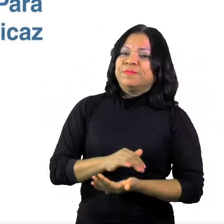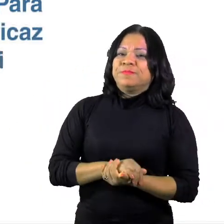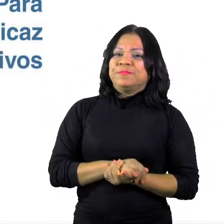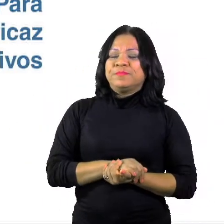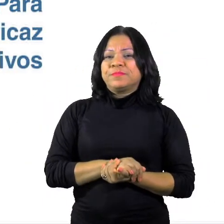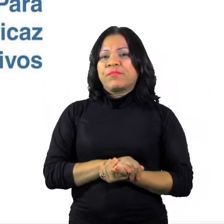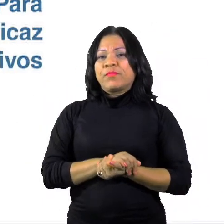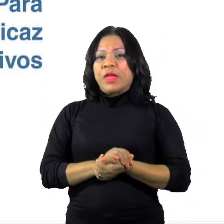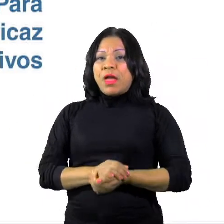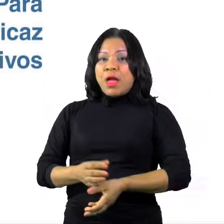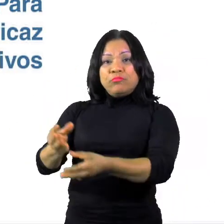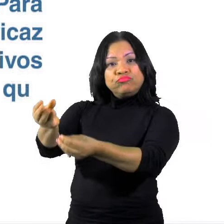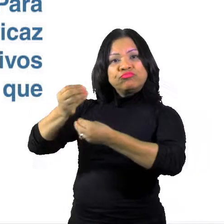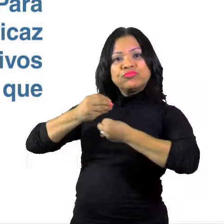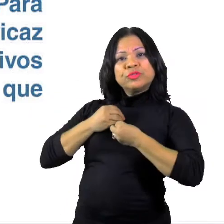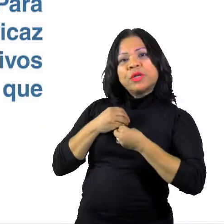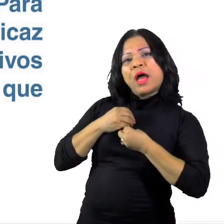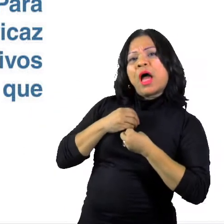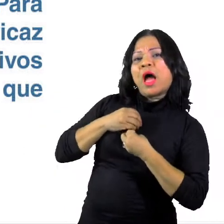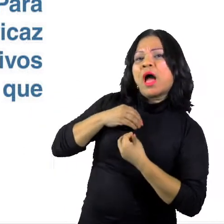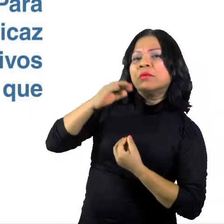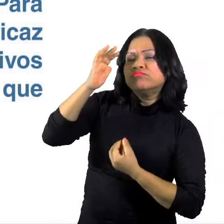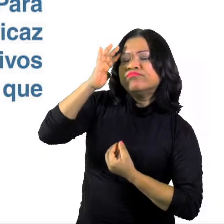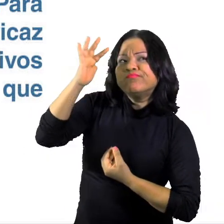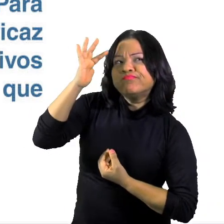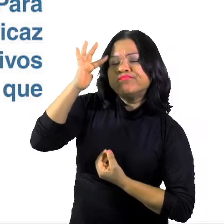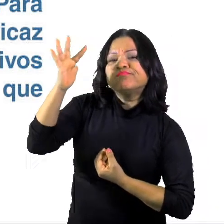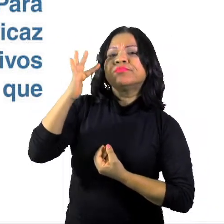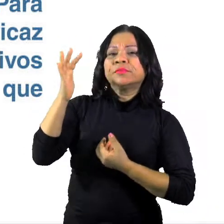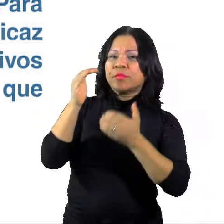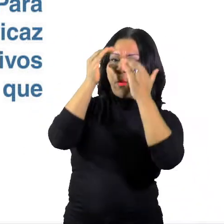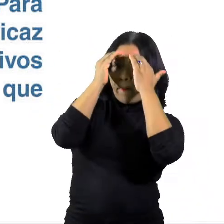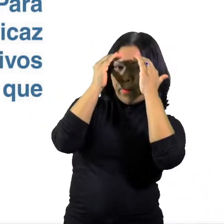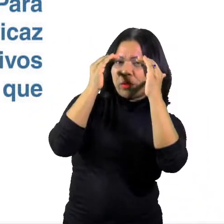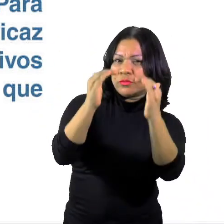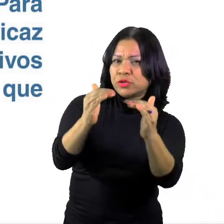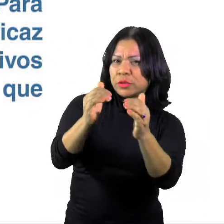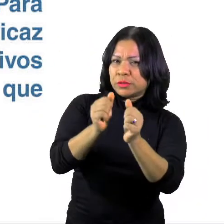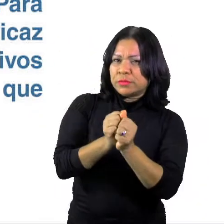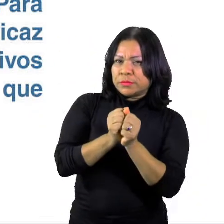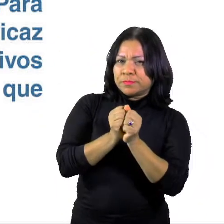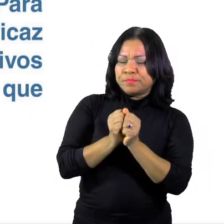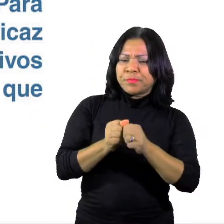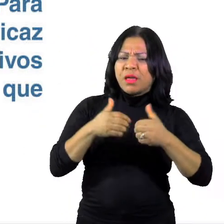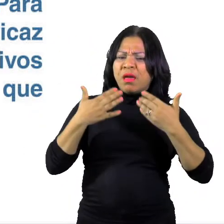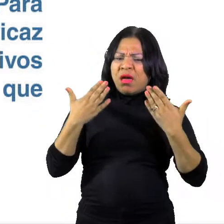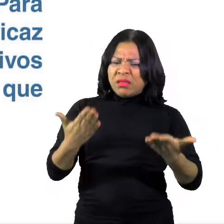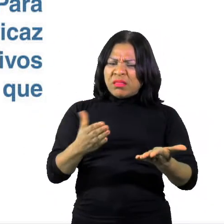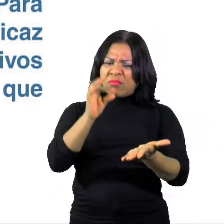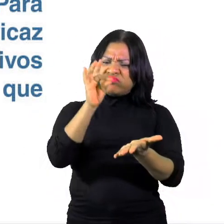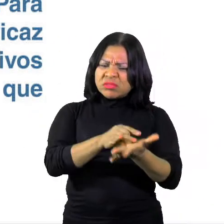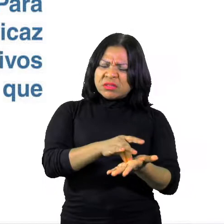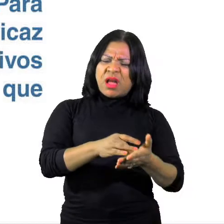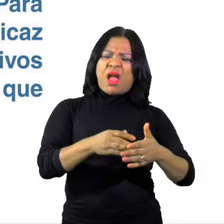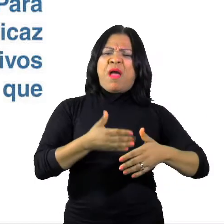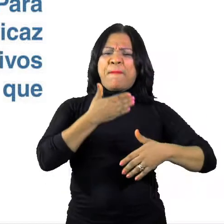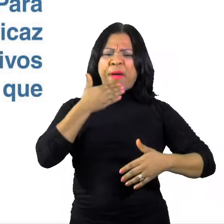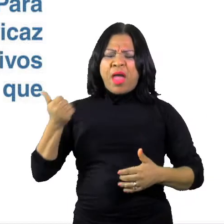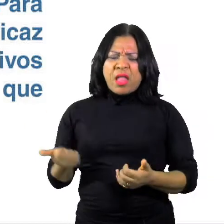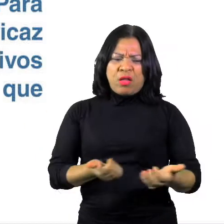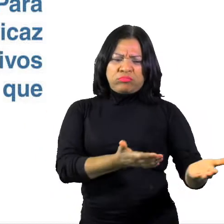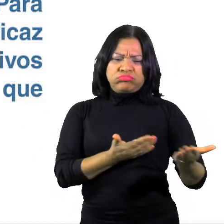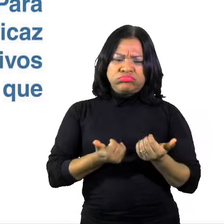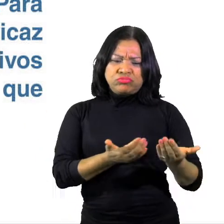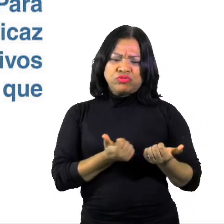uma reflexão sobre a obediência. Será que de fato é melhor que os adolescentes sejam máquinas que apenas